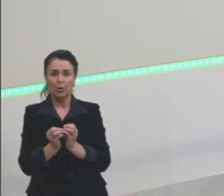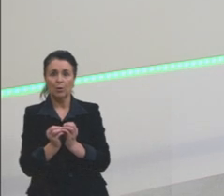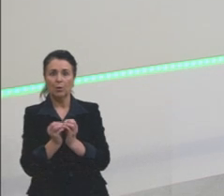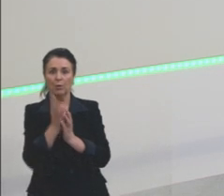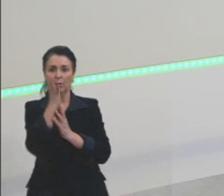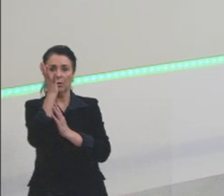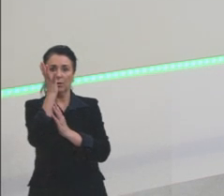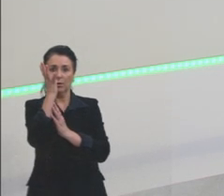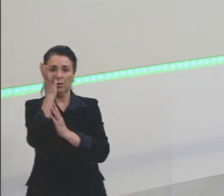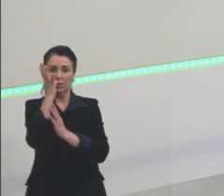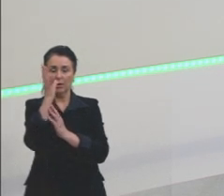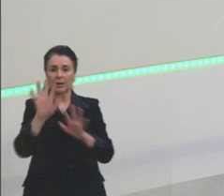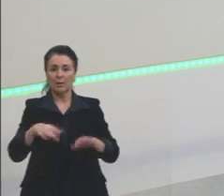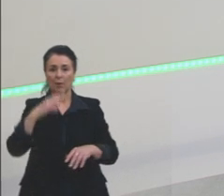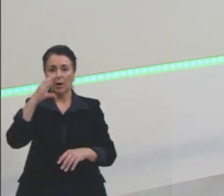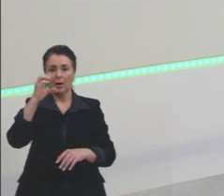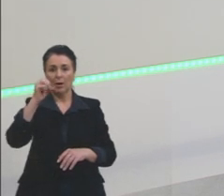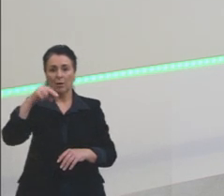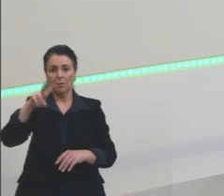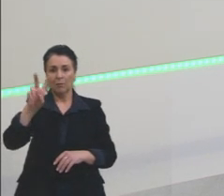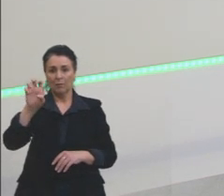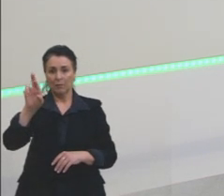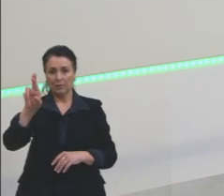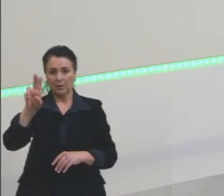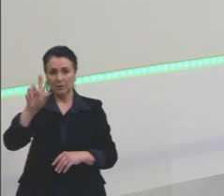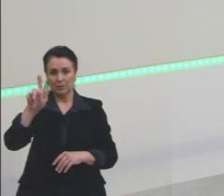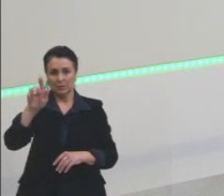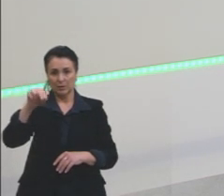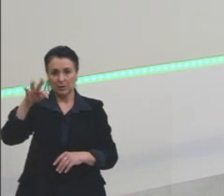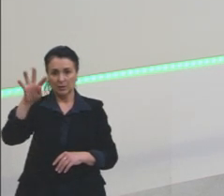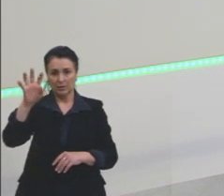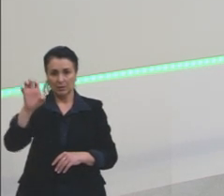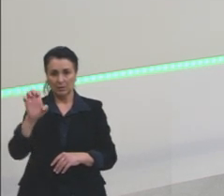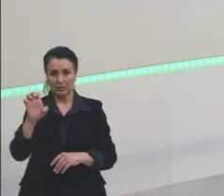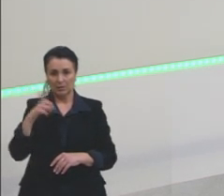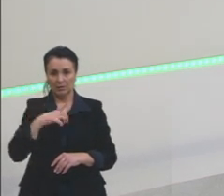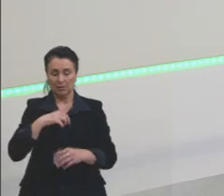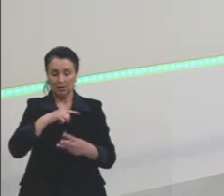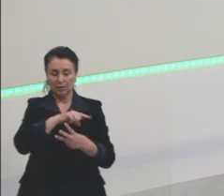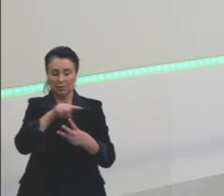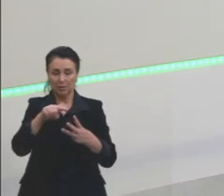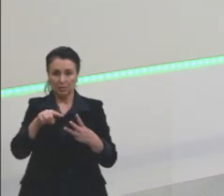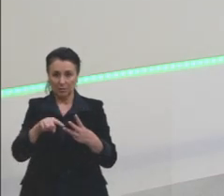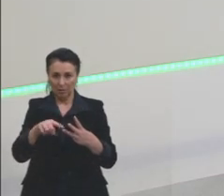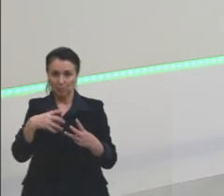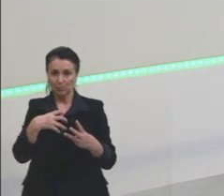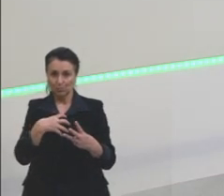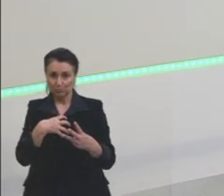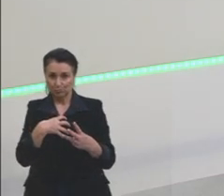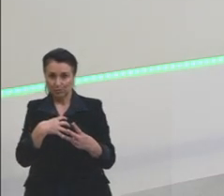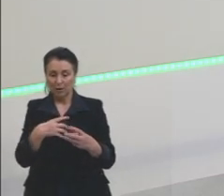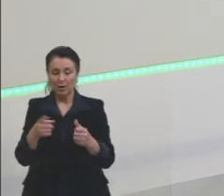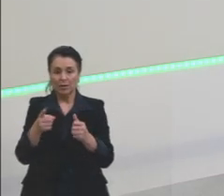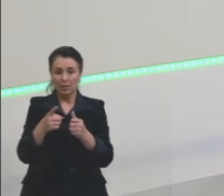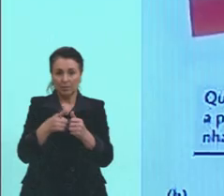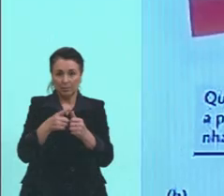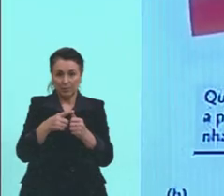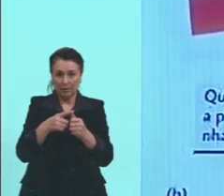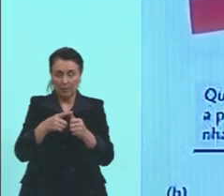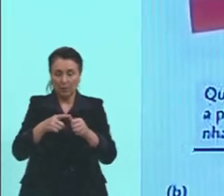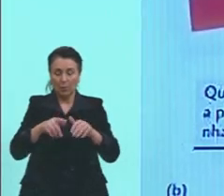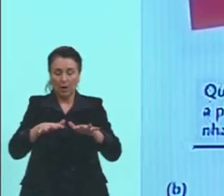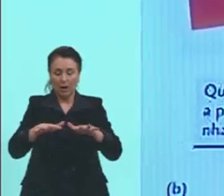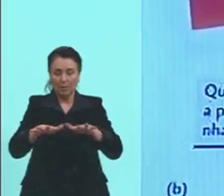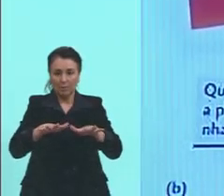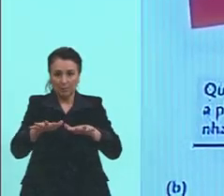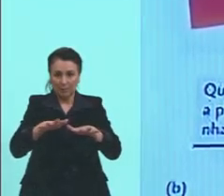nós nós temos três formas aí de ter essa convergente que nos interessa primeiro né seria a placa Oceânica